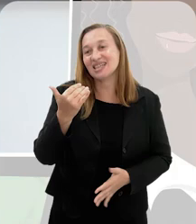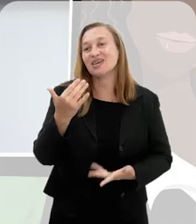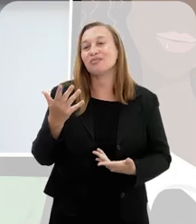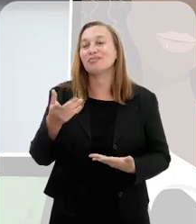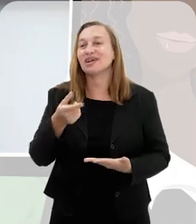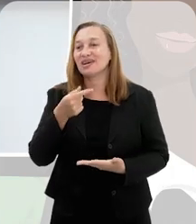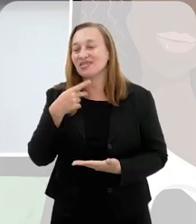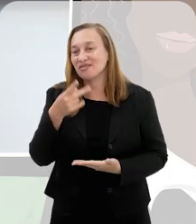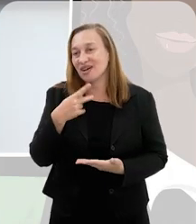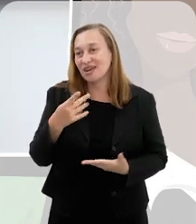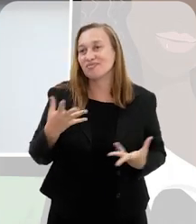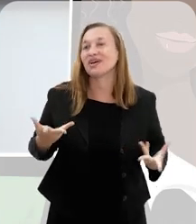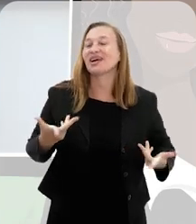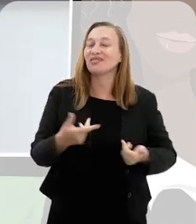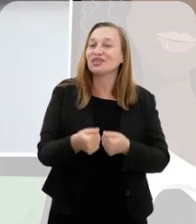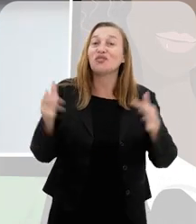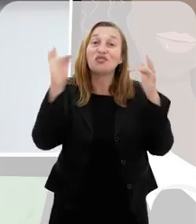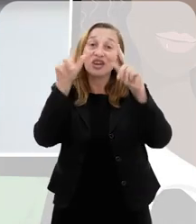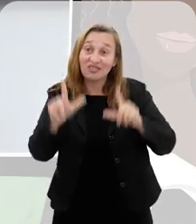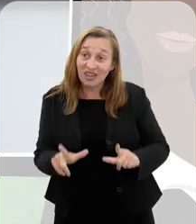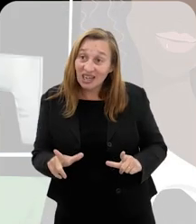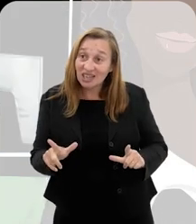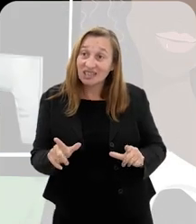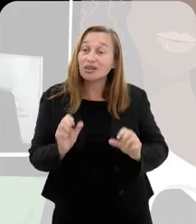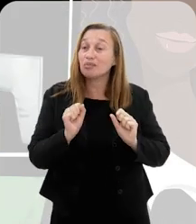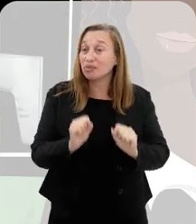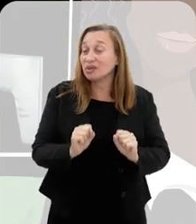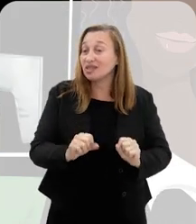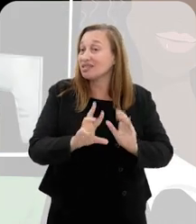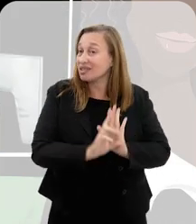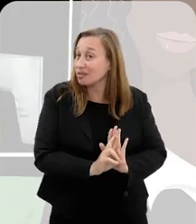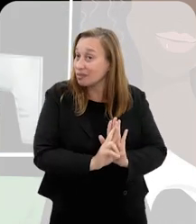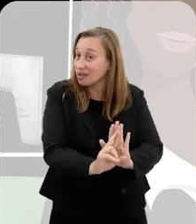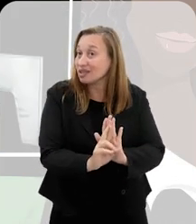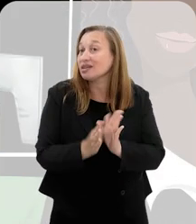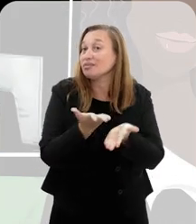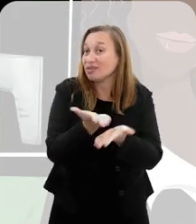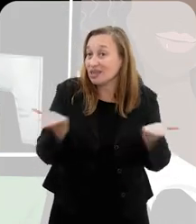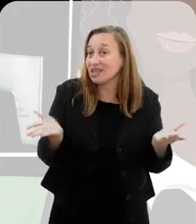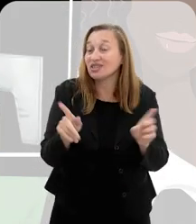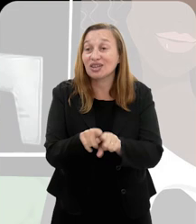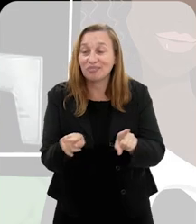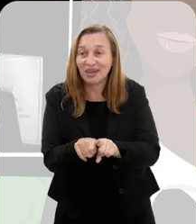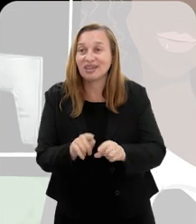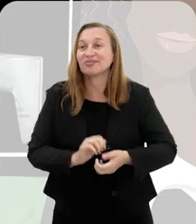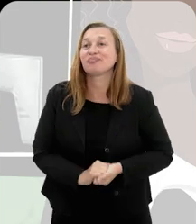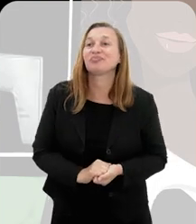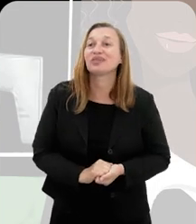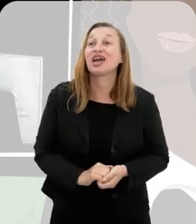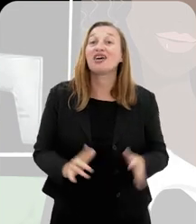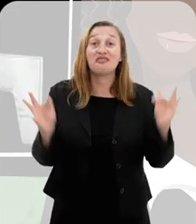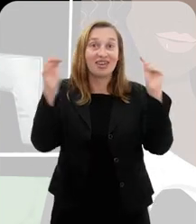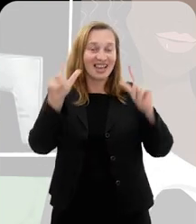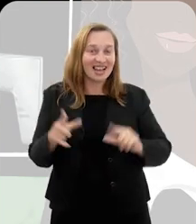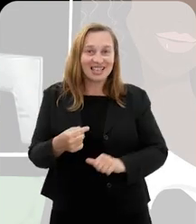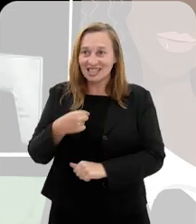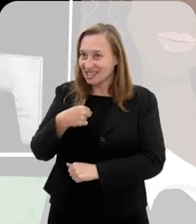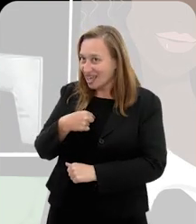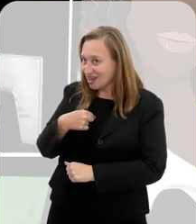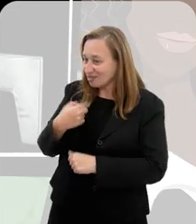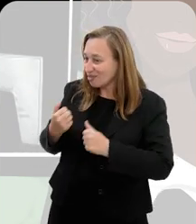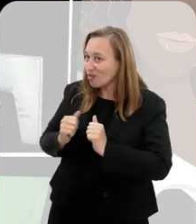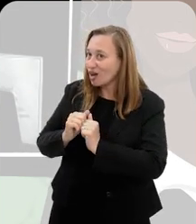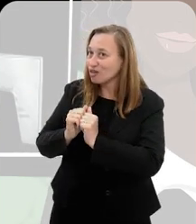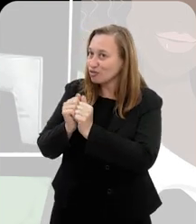Obrigada pelas palavras tão carinhosas. Fico feliz de poder ser essa representação para vocês também. E